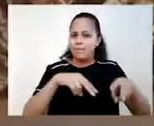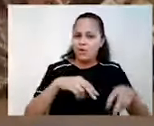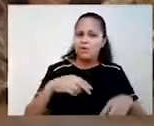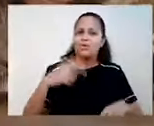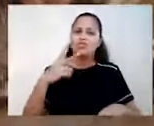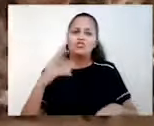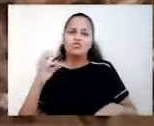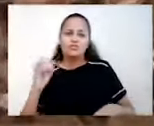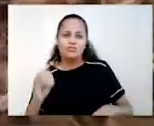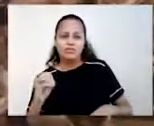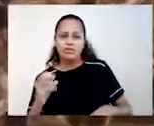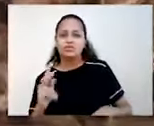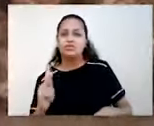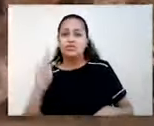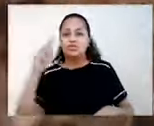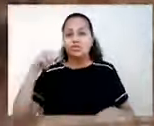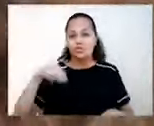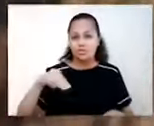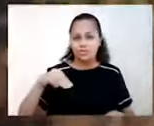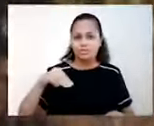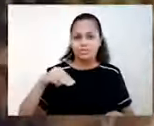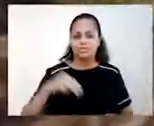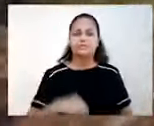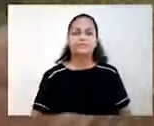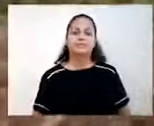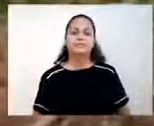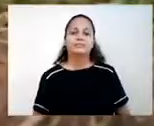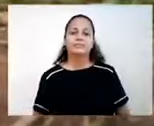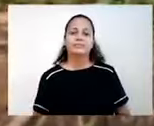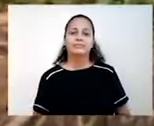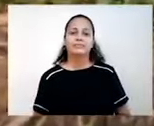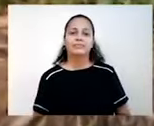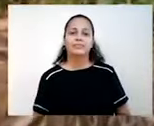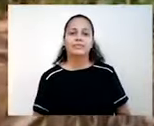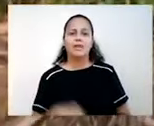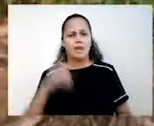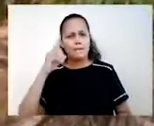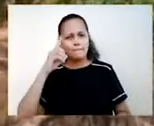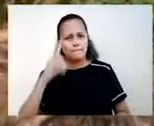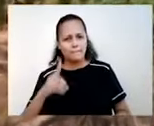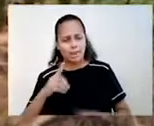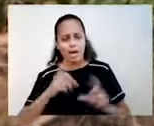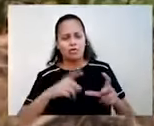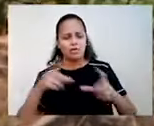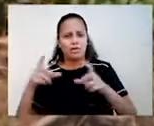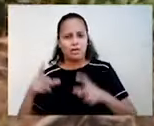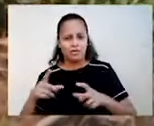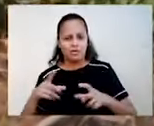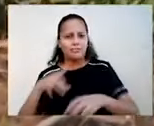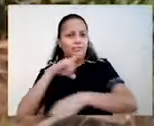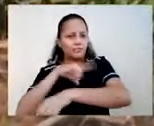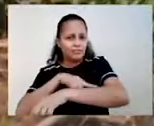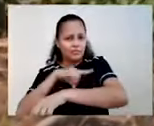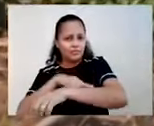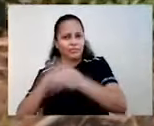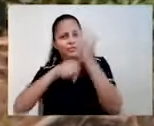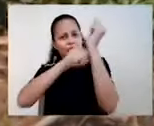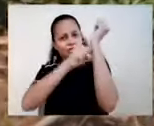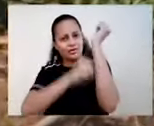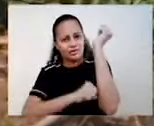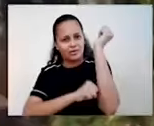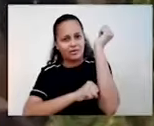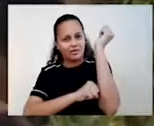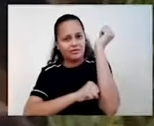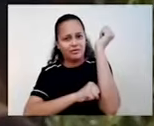quadrados. Já os machos em um território com o dobro do tamanho. Para demarcar seu território, eles urinam, defecam